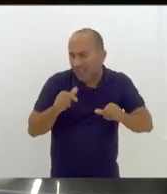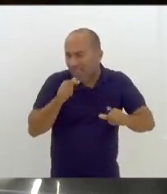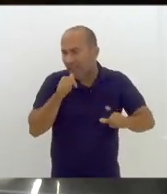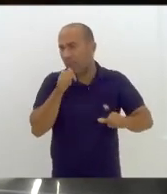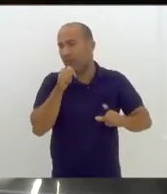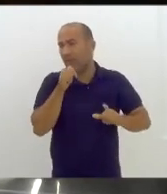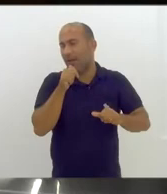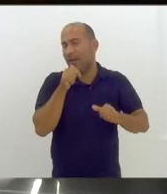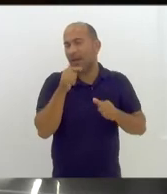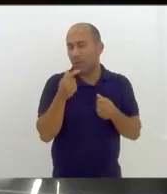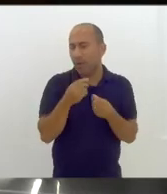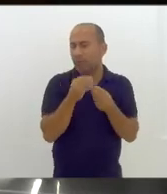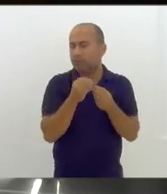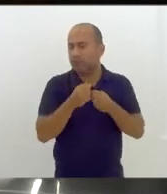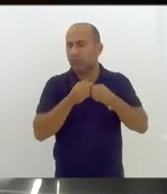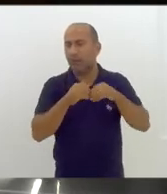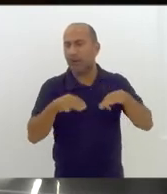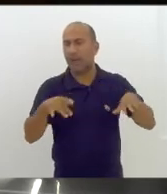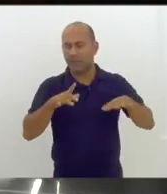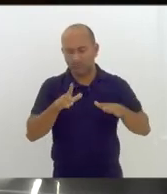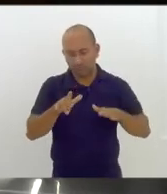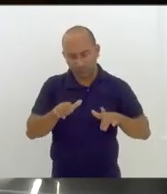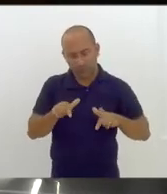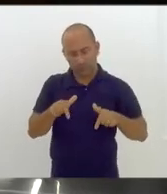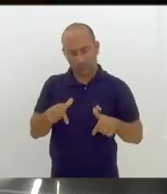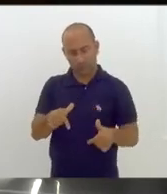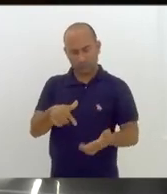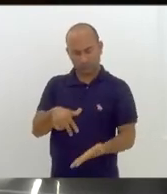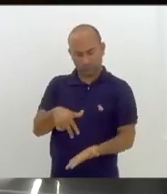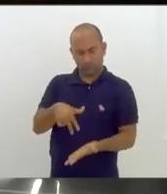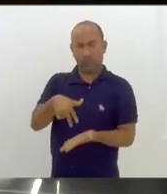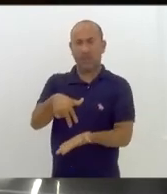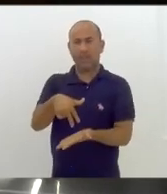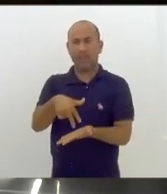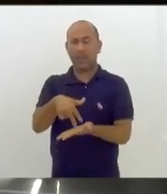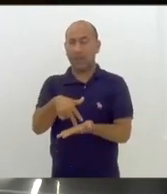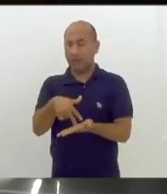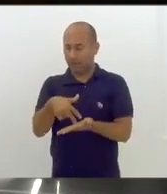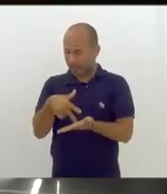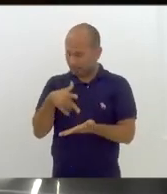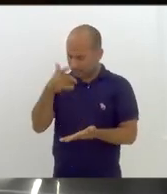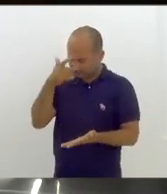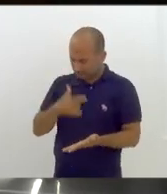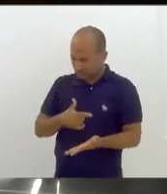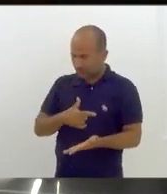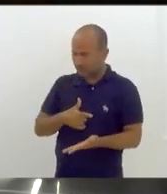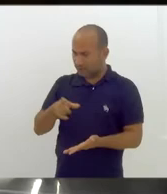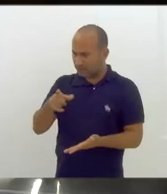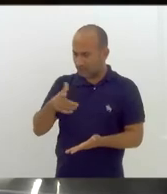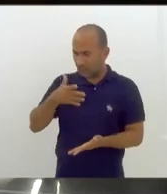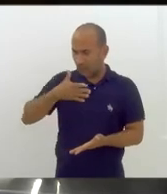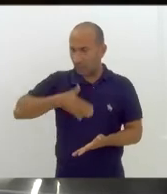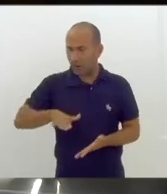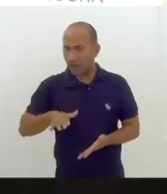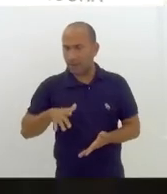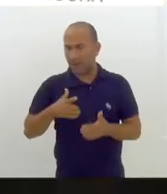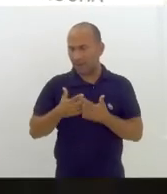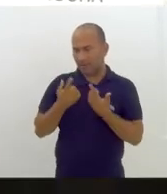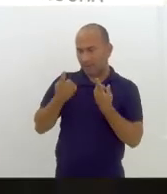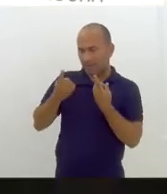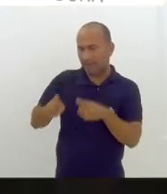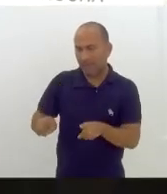como poeira, eu vou me reerguer. A minha impertinência lhe incomoda? Porque você está perturbado em